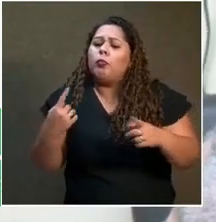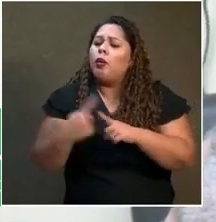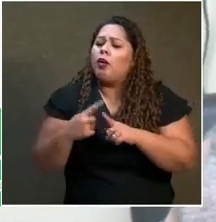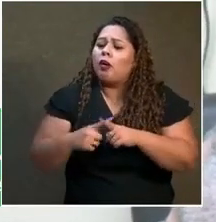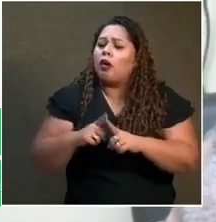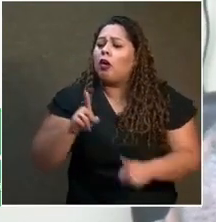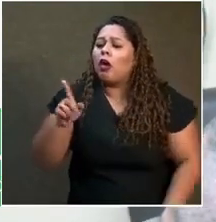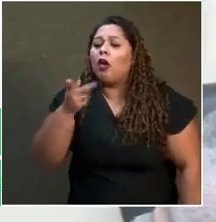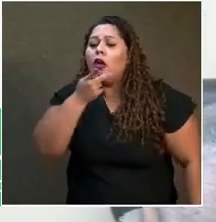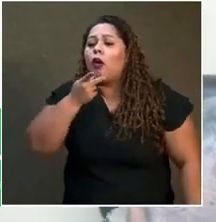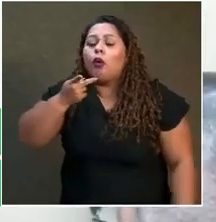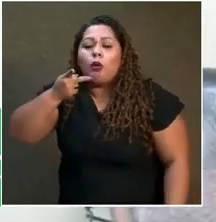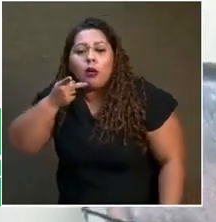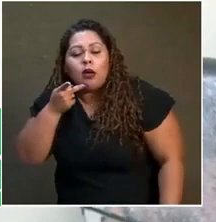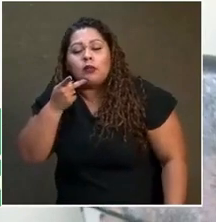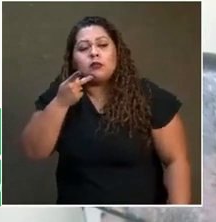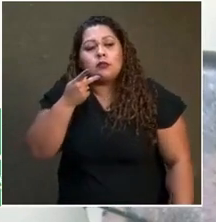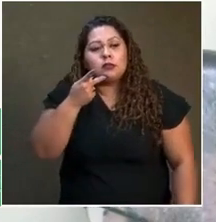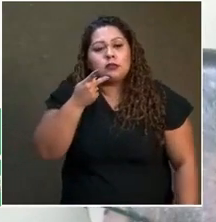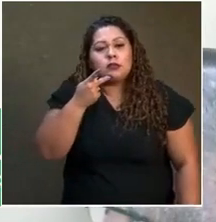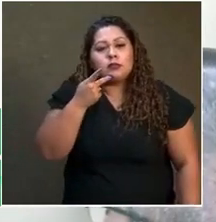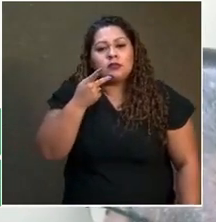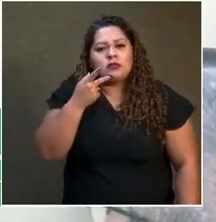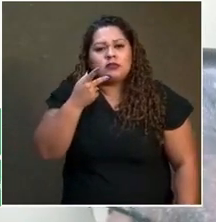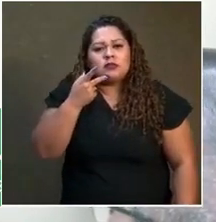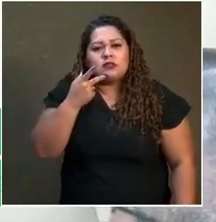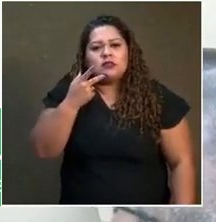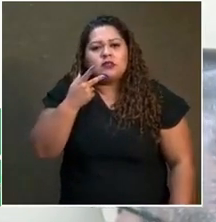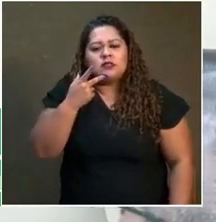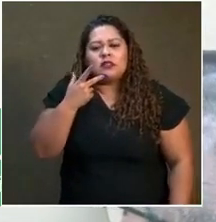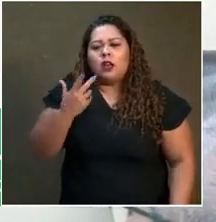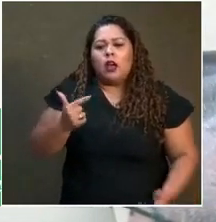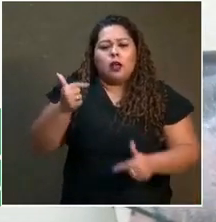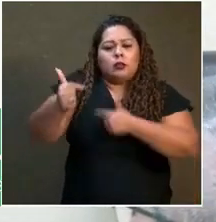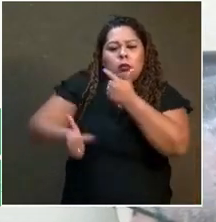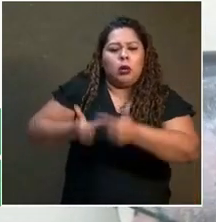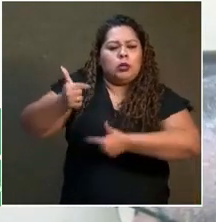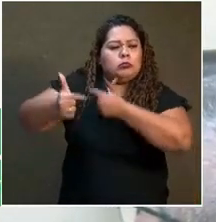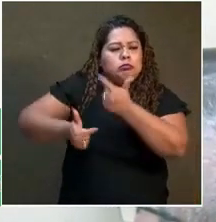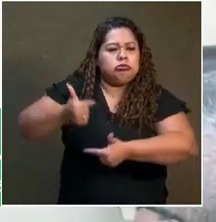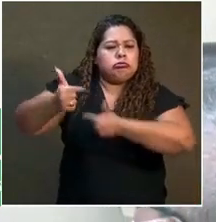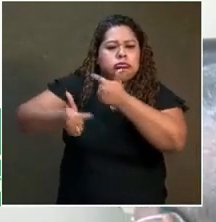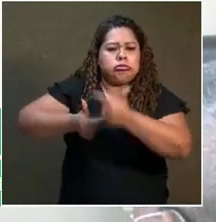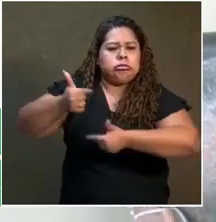soldado Cássio Mangas segue uma escala corrida,